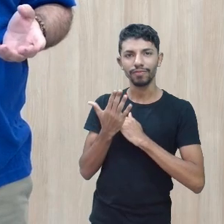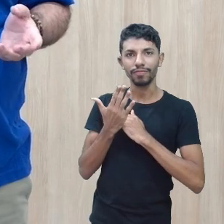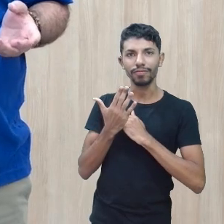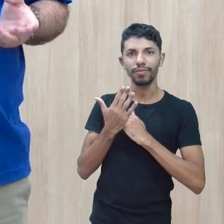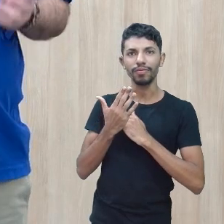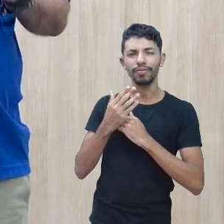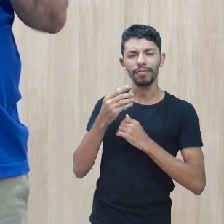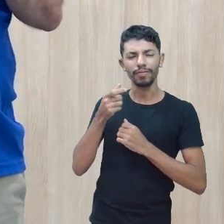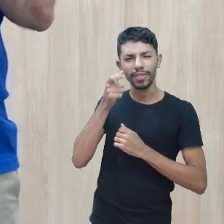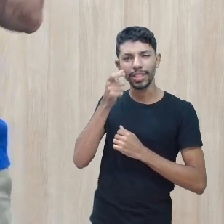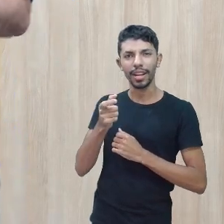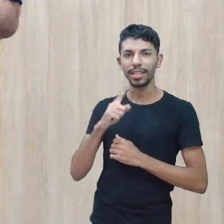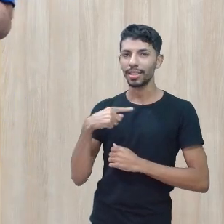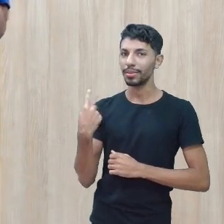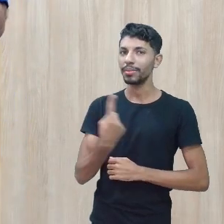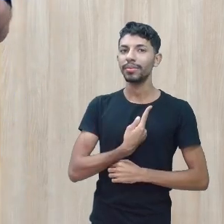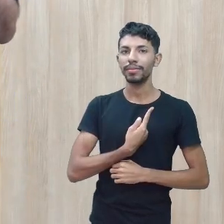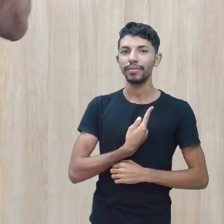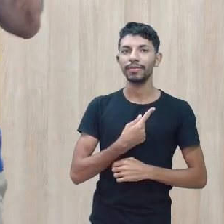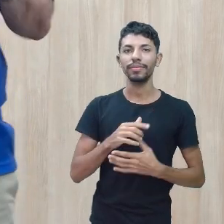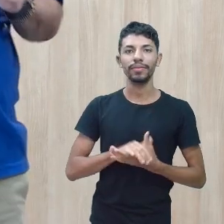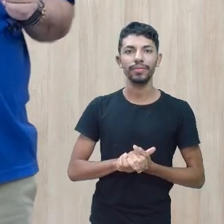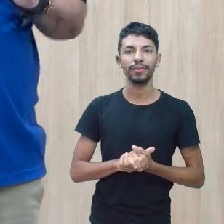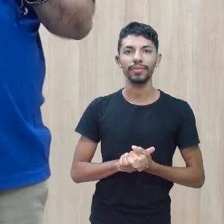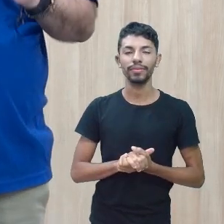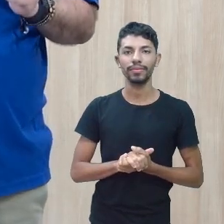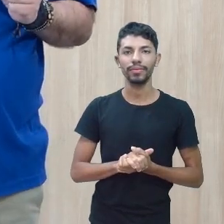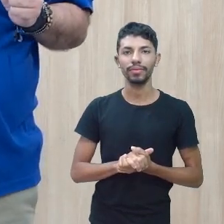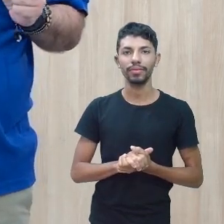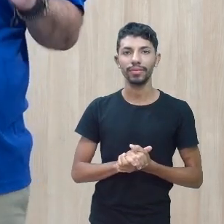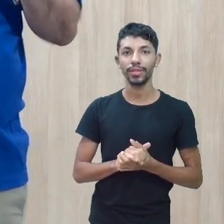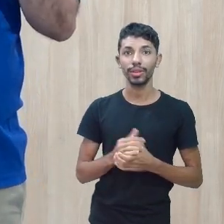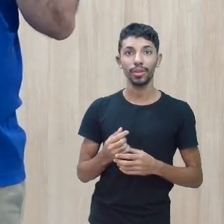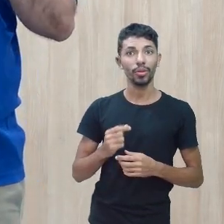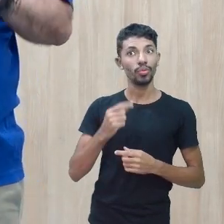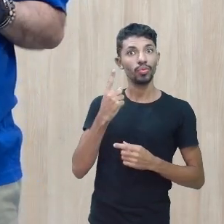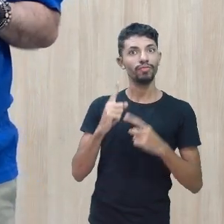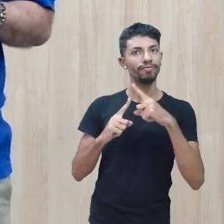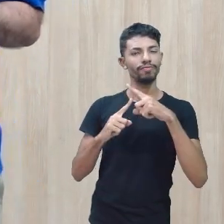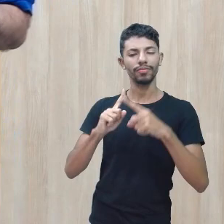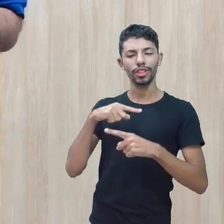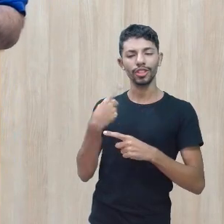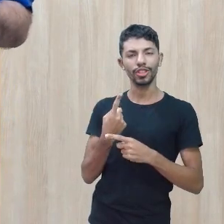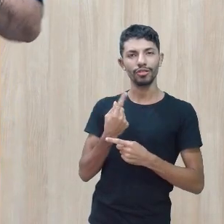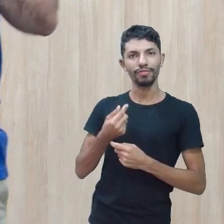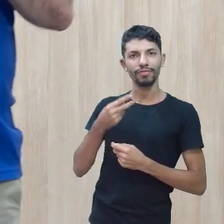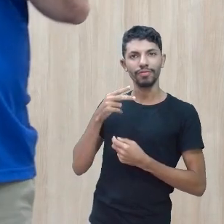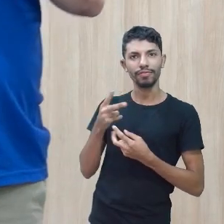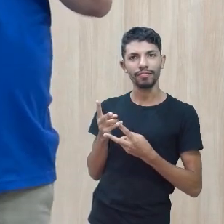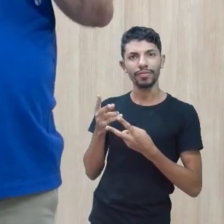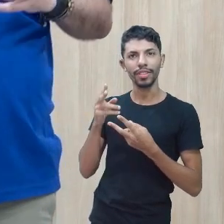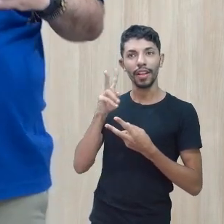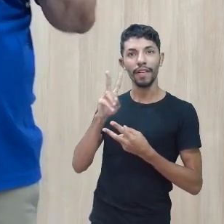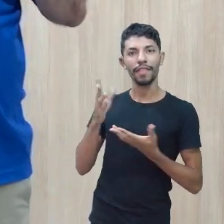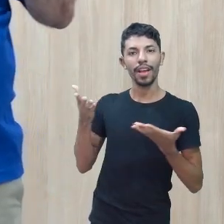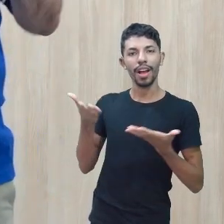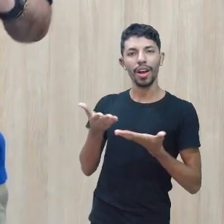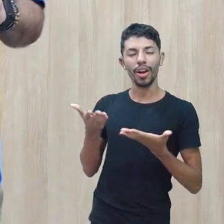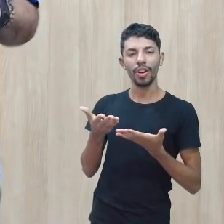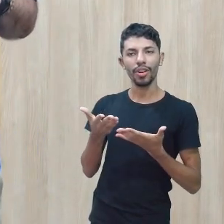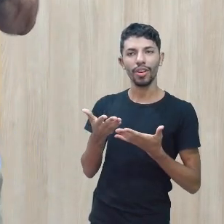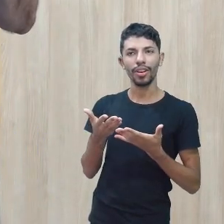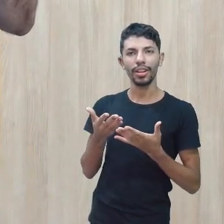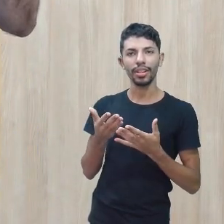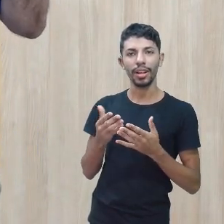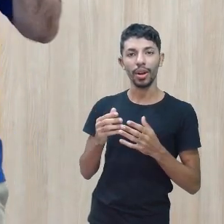interessantes. Uma delas a gente vai ver agora a partir de uma citação que eu tentei ensaiar um